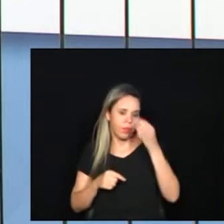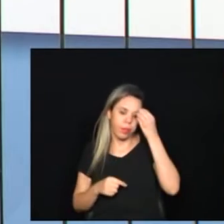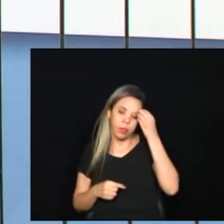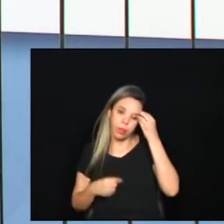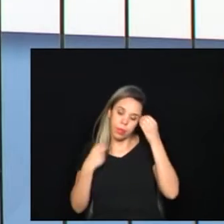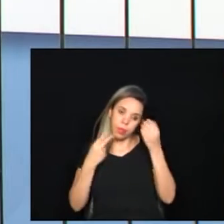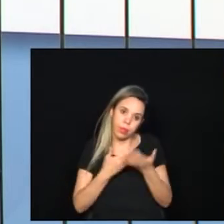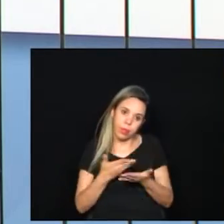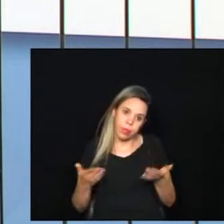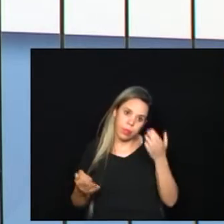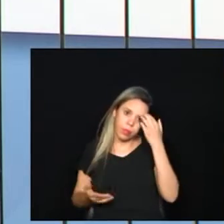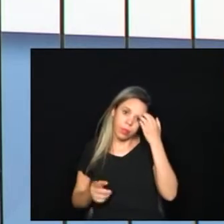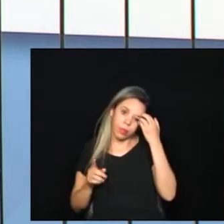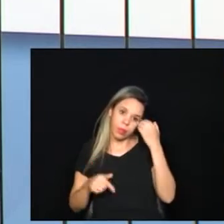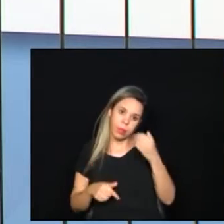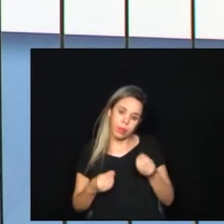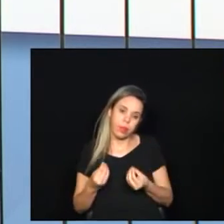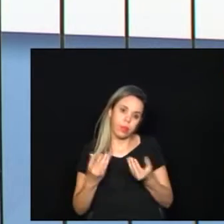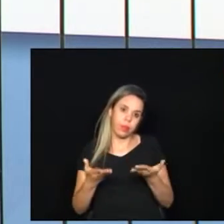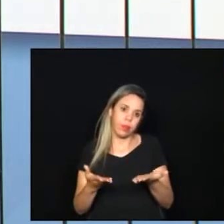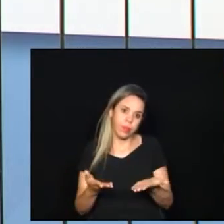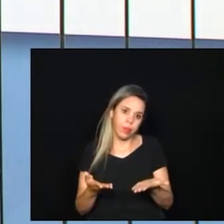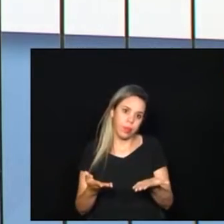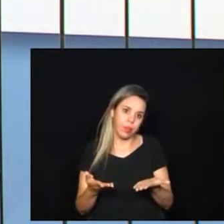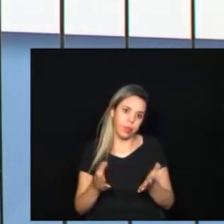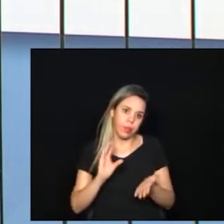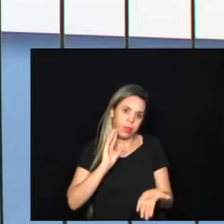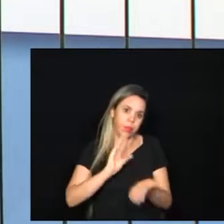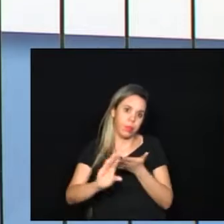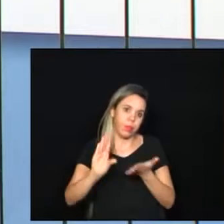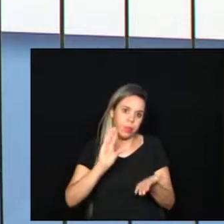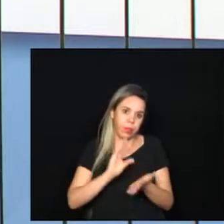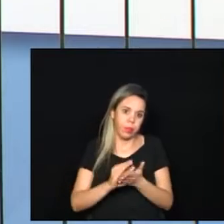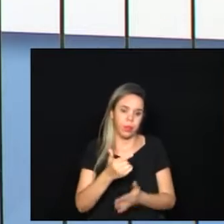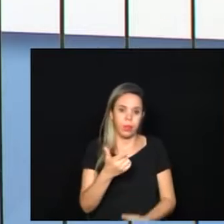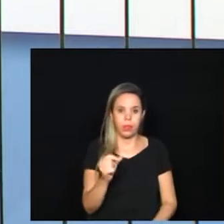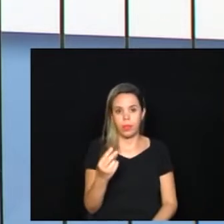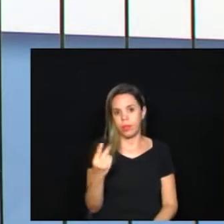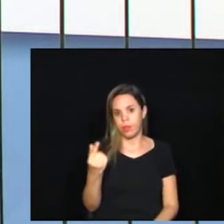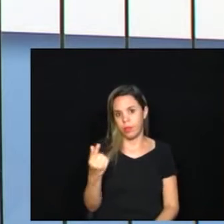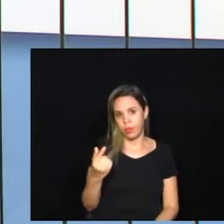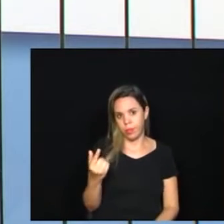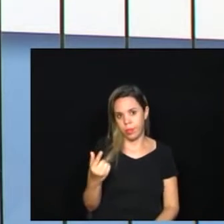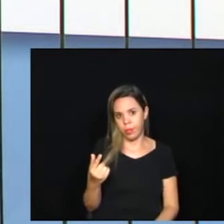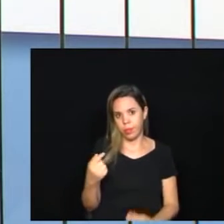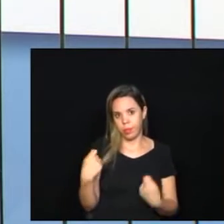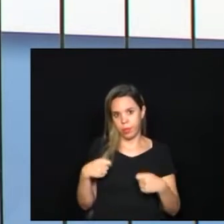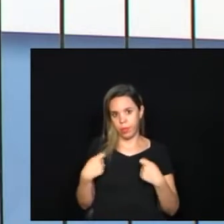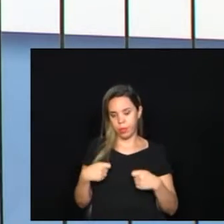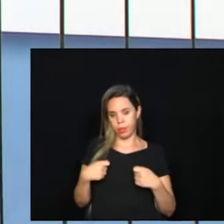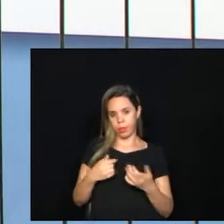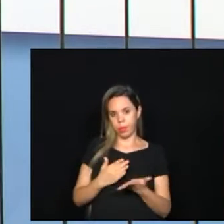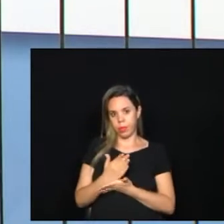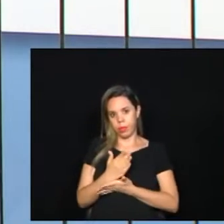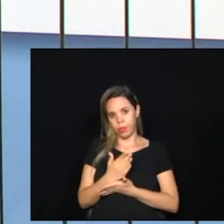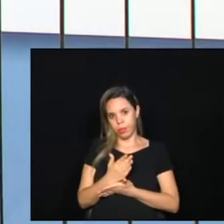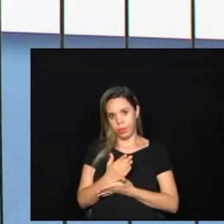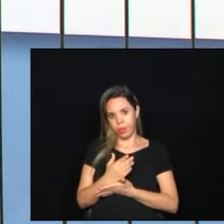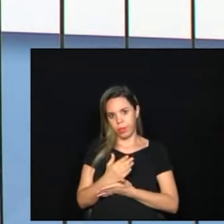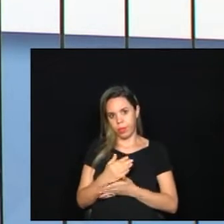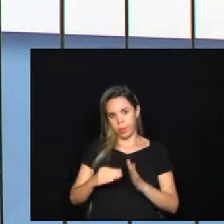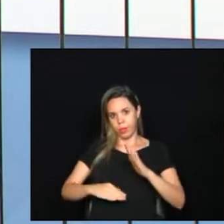aos vereadores. É a entrega do orçamento de 2022 que precisa ser aprovado